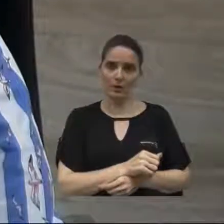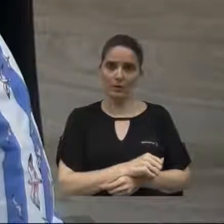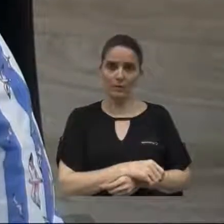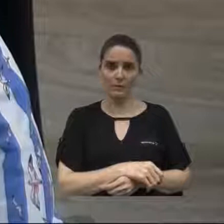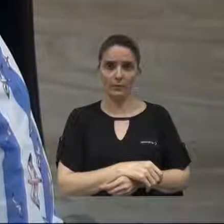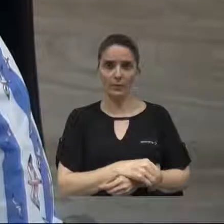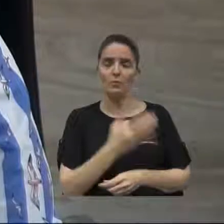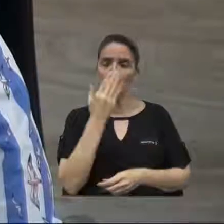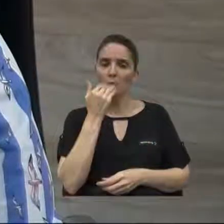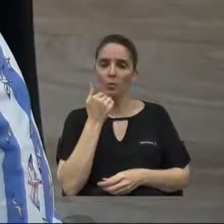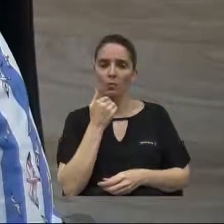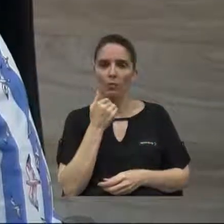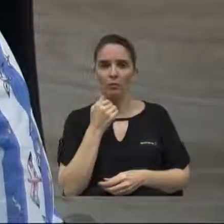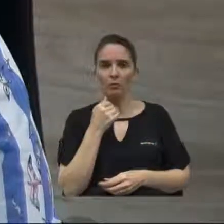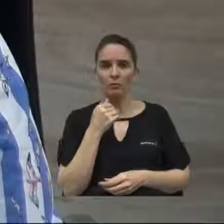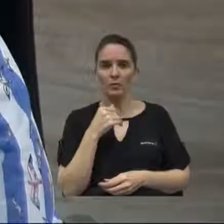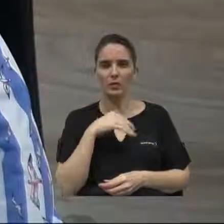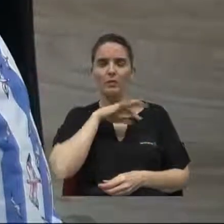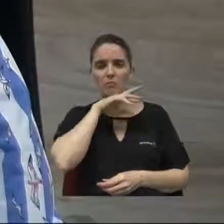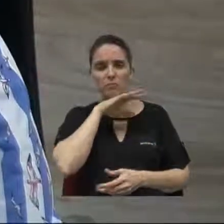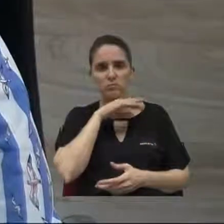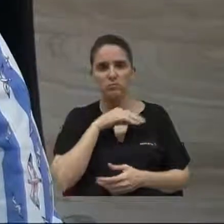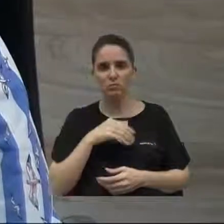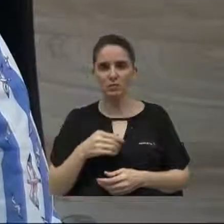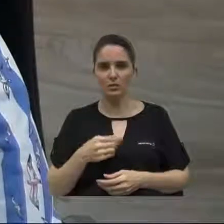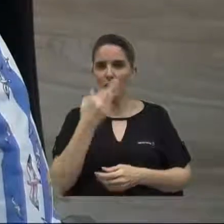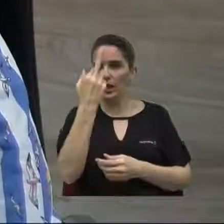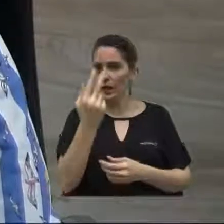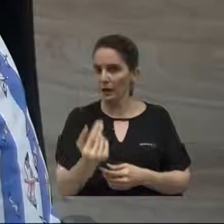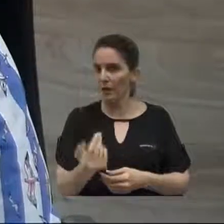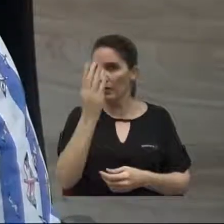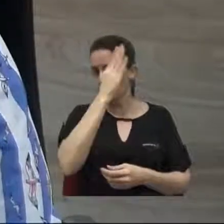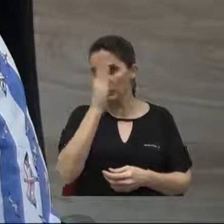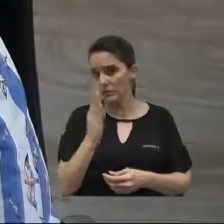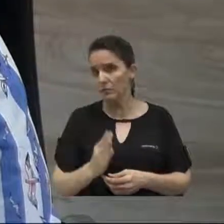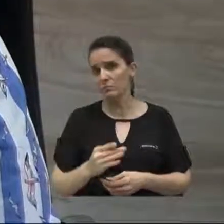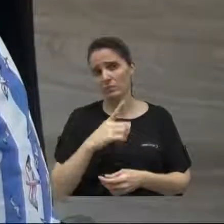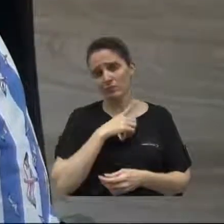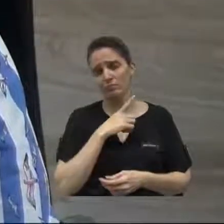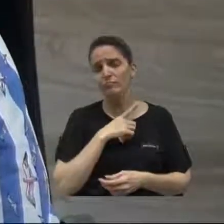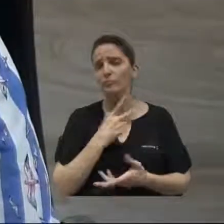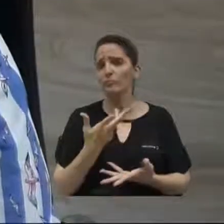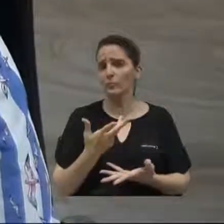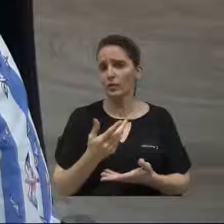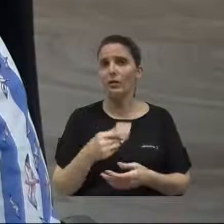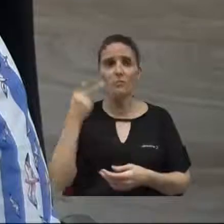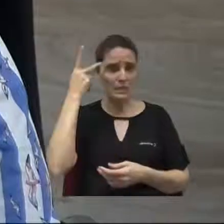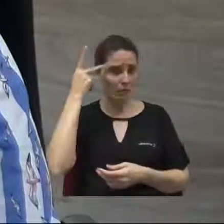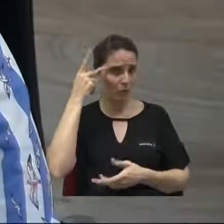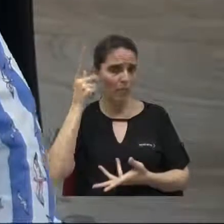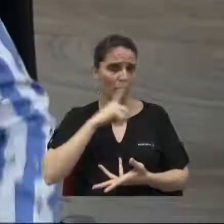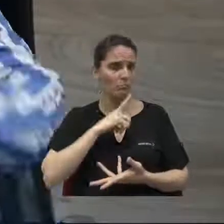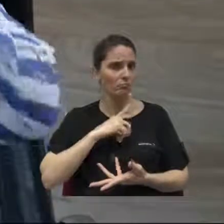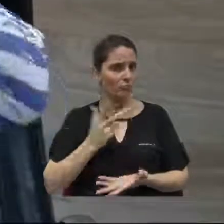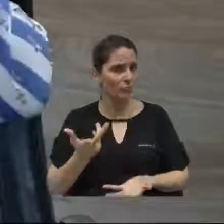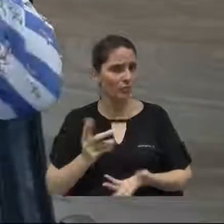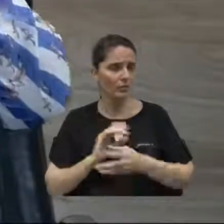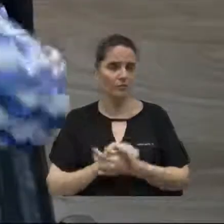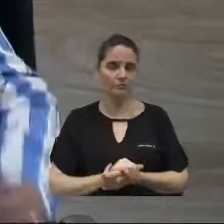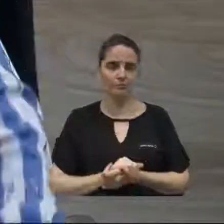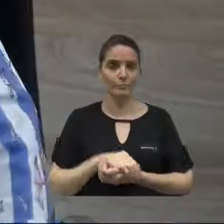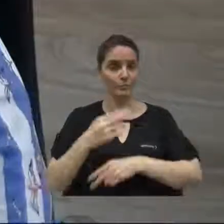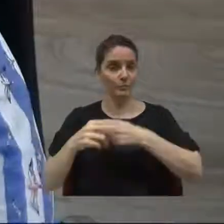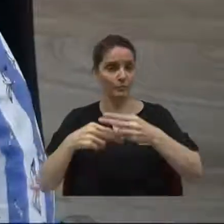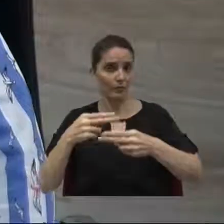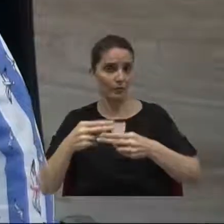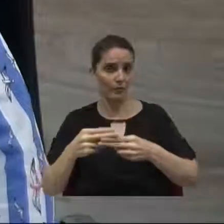de desnutrição, como nós ainda vemos aqui, ainda até no estado de São Paulo. Então, esses